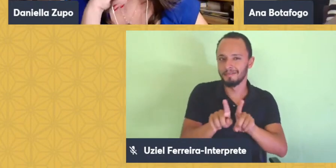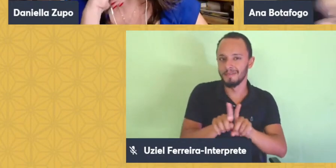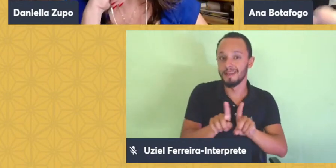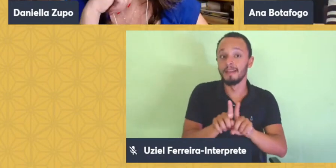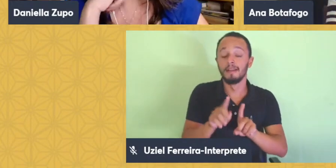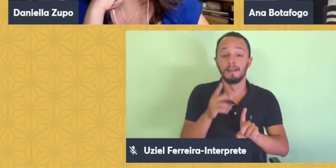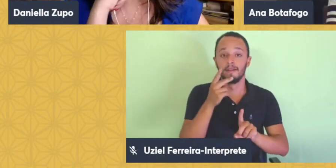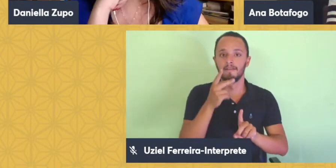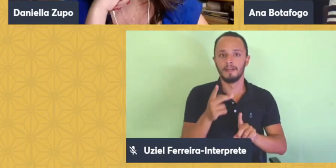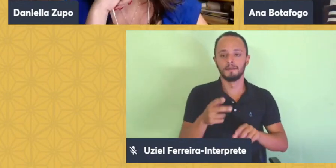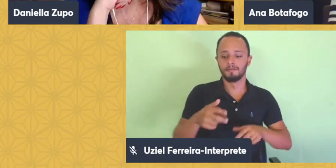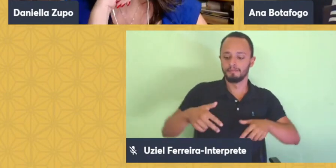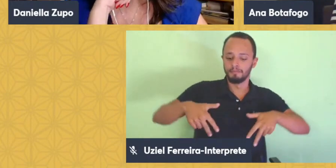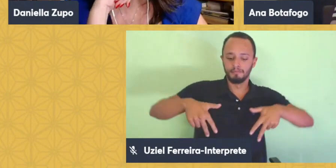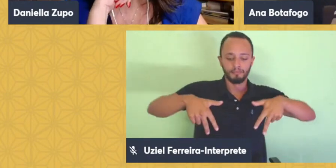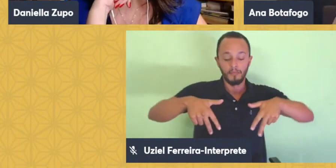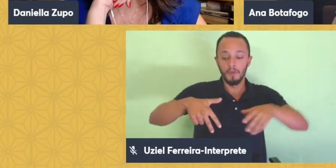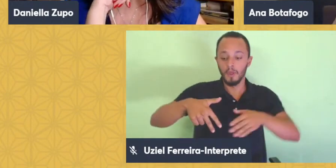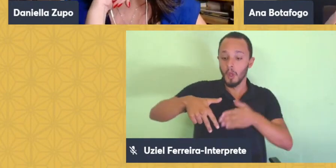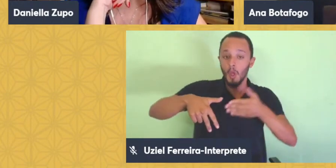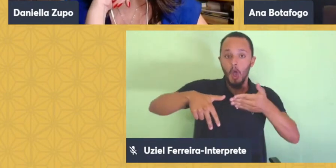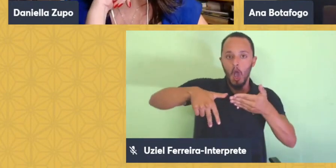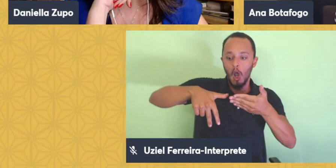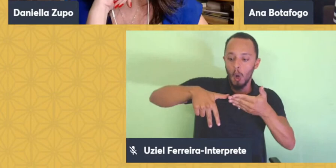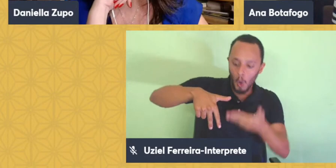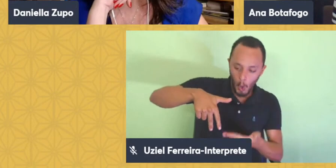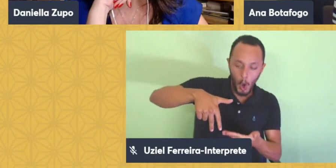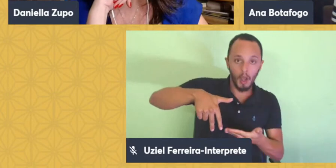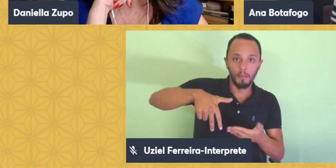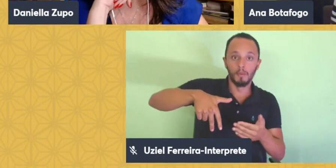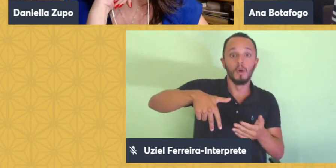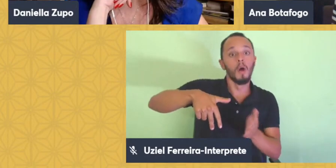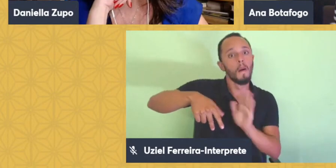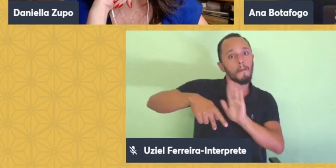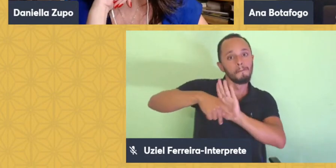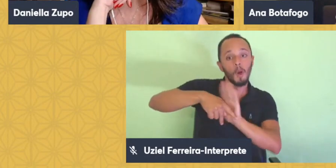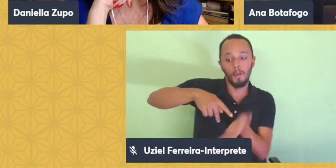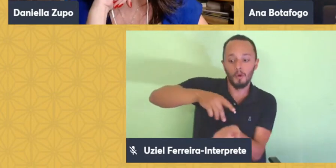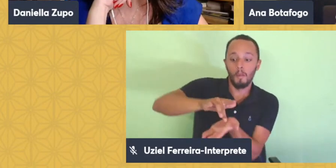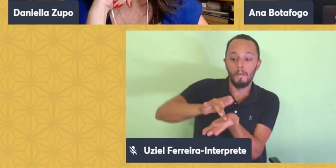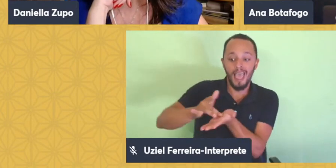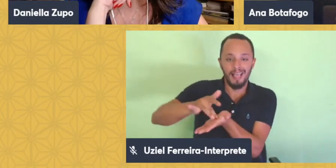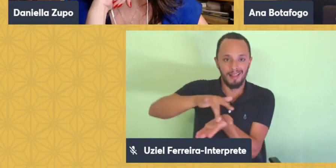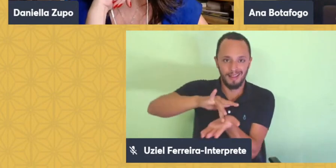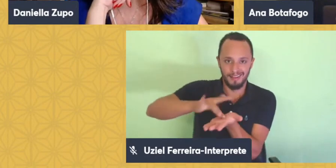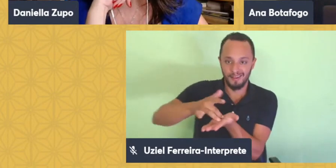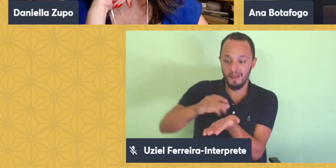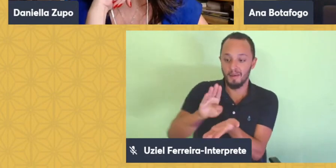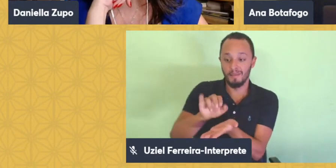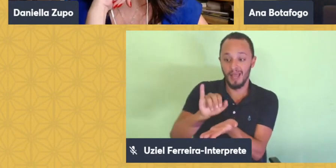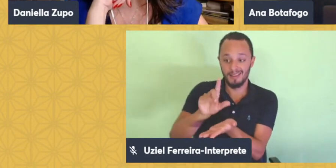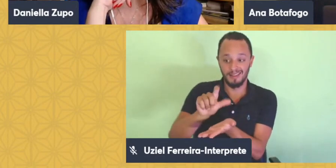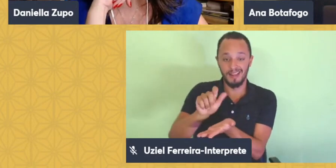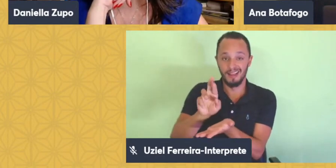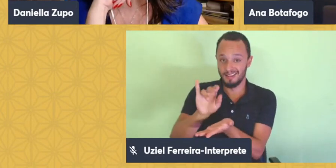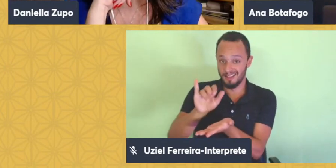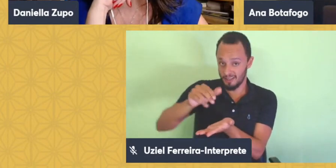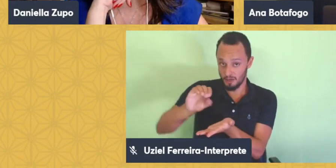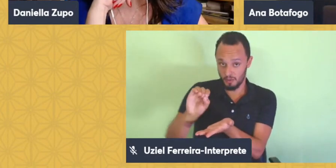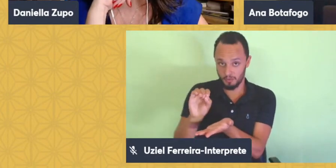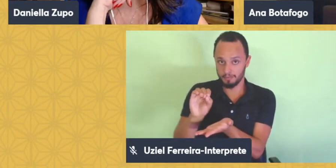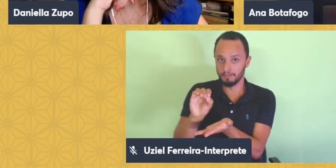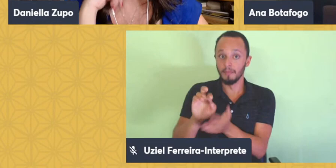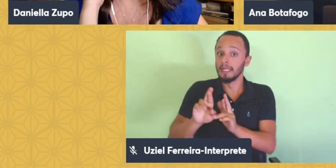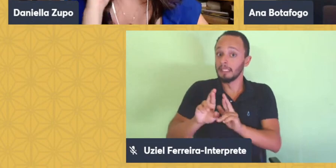corpo entre bailarinos por exemplo o do bailarino a gente tem posturas diferentes porque tem assim o